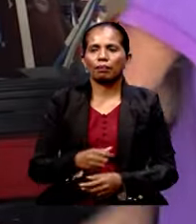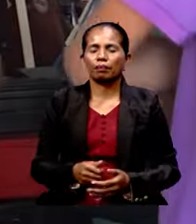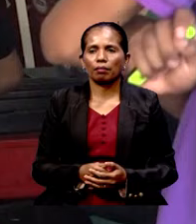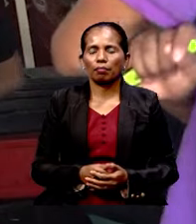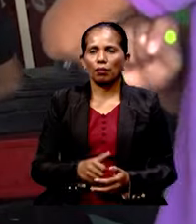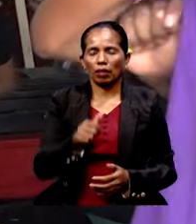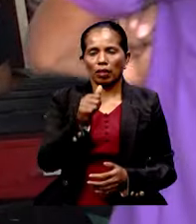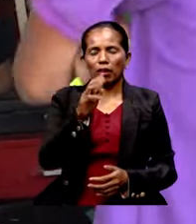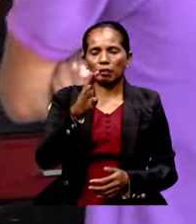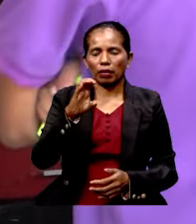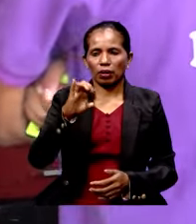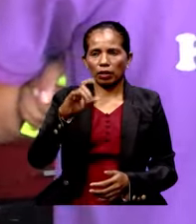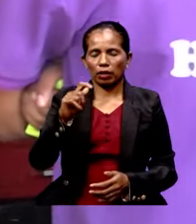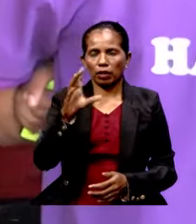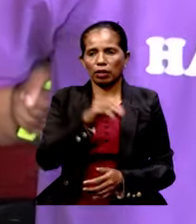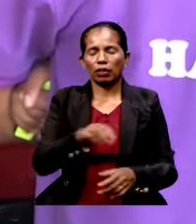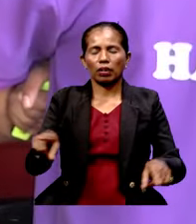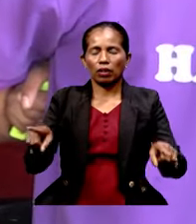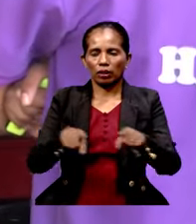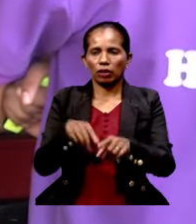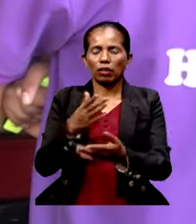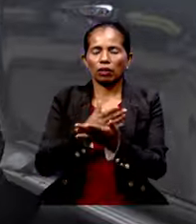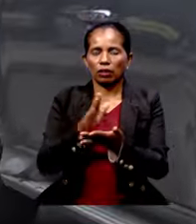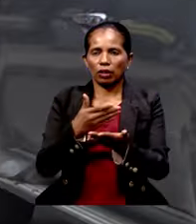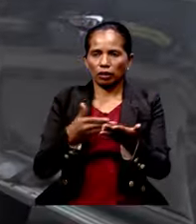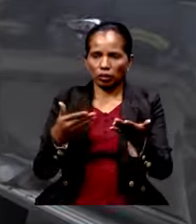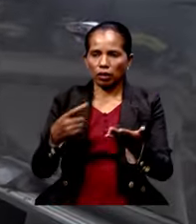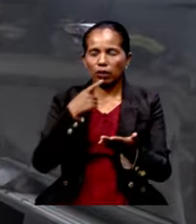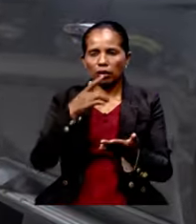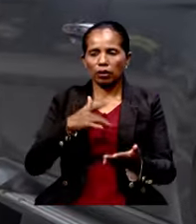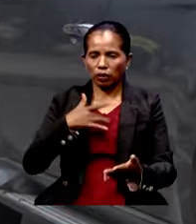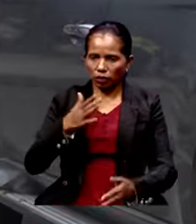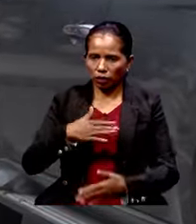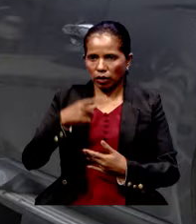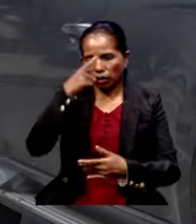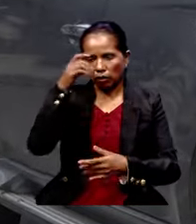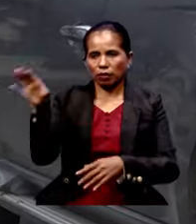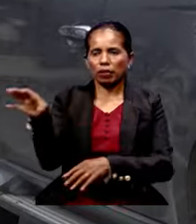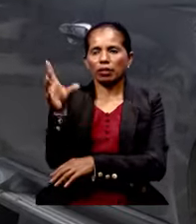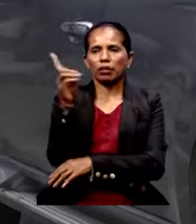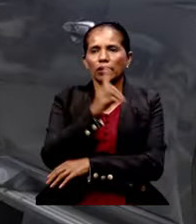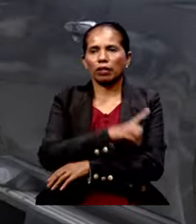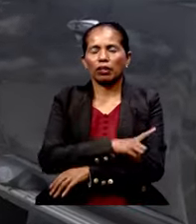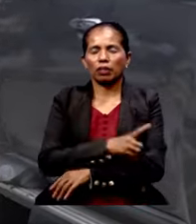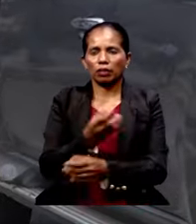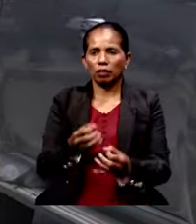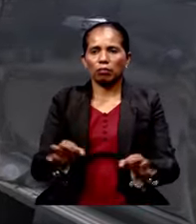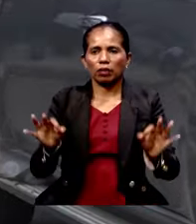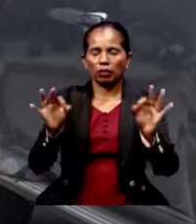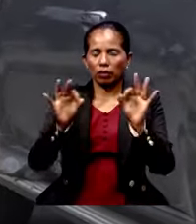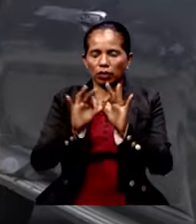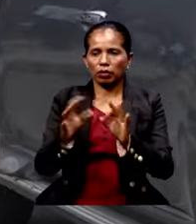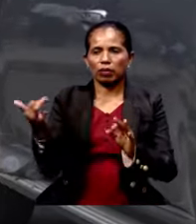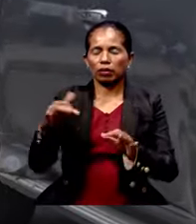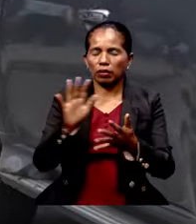Abelita Monteiro da Costa ne san comprador hak tuir, senti contenti tamba Natal nudar lorong nebe importante atu sira